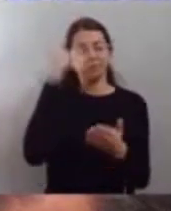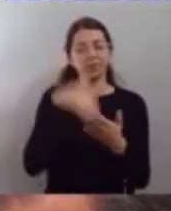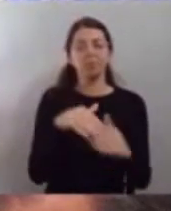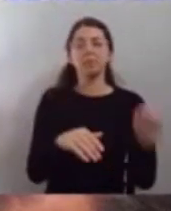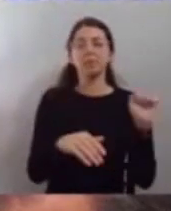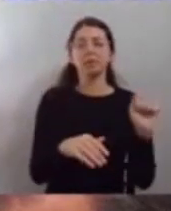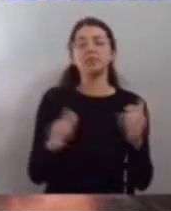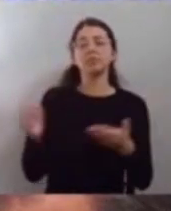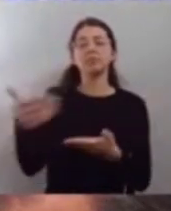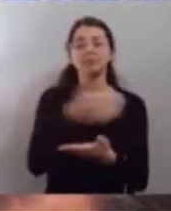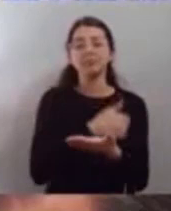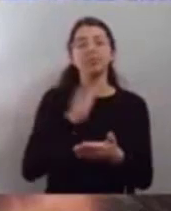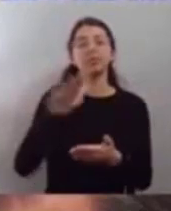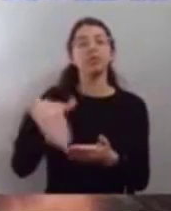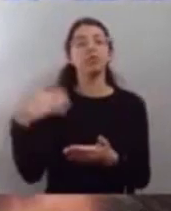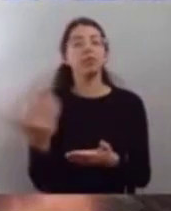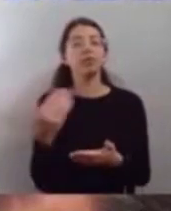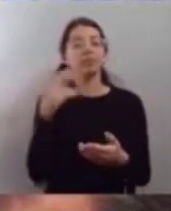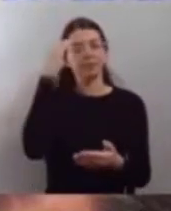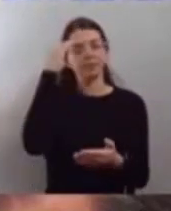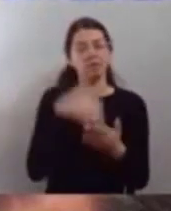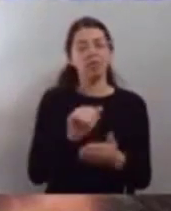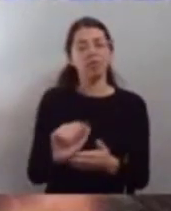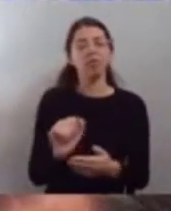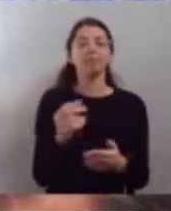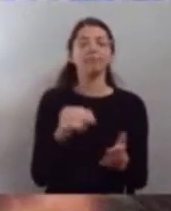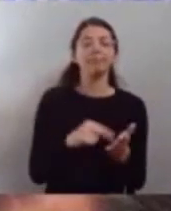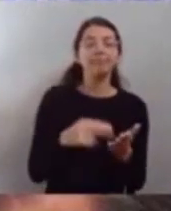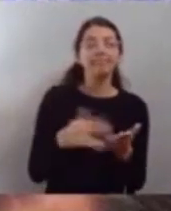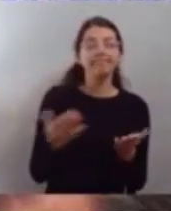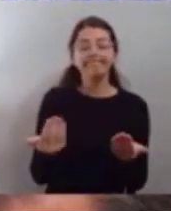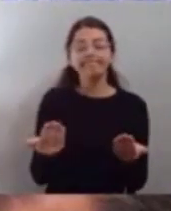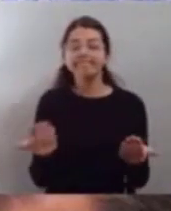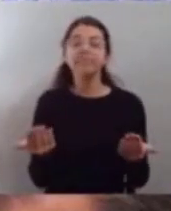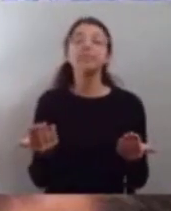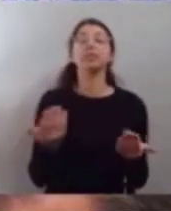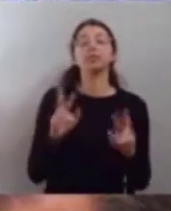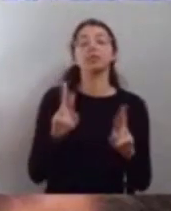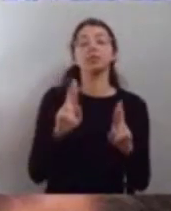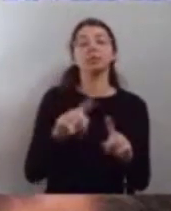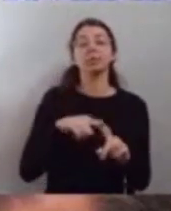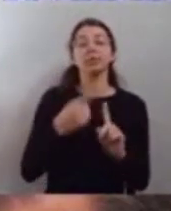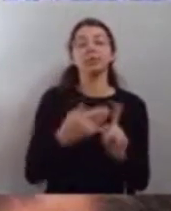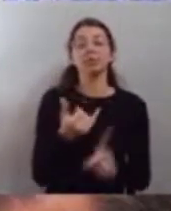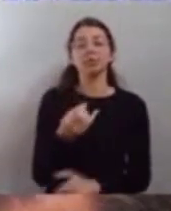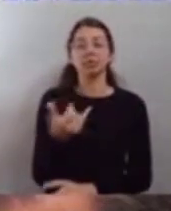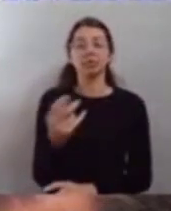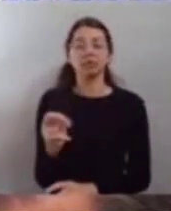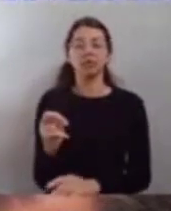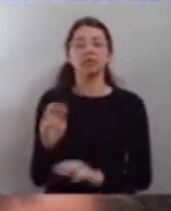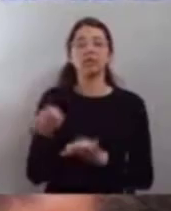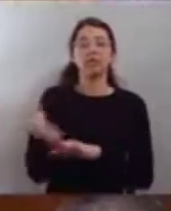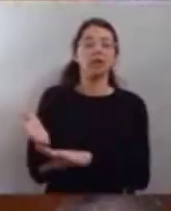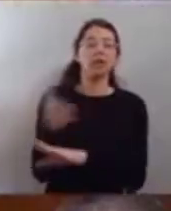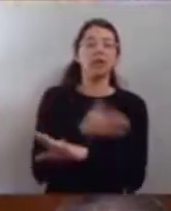diretoria externa que esperemos nos sejam dados a conhecer até ao final de 2023 Muito obrigado